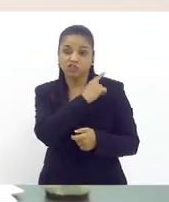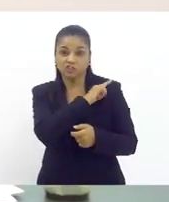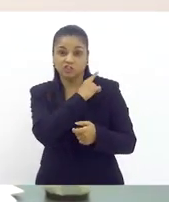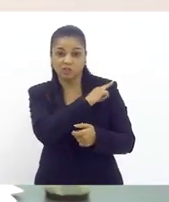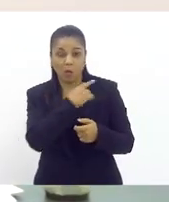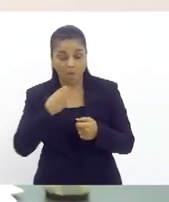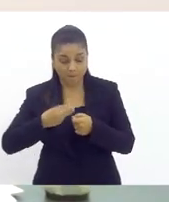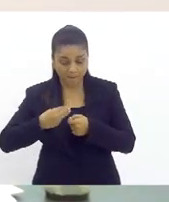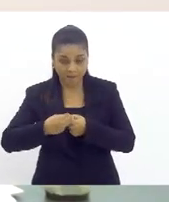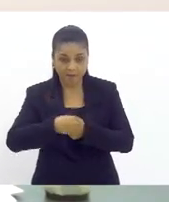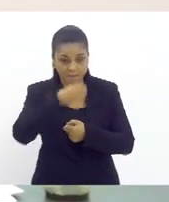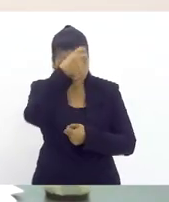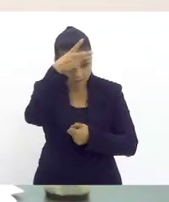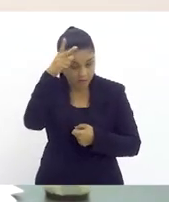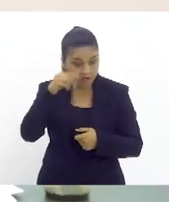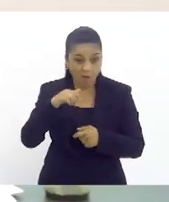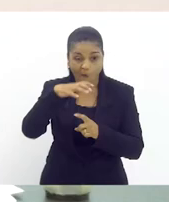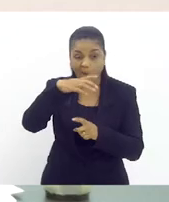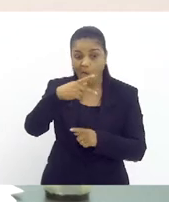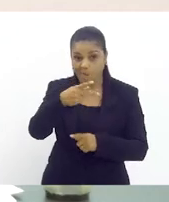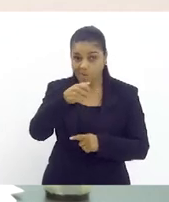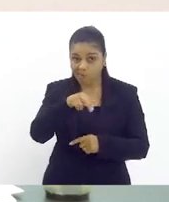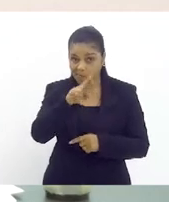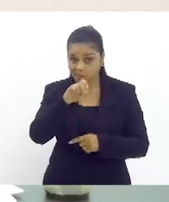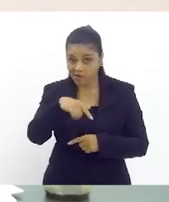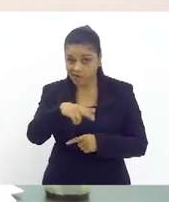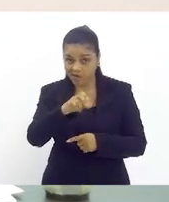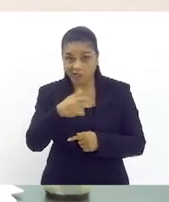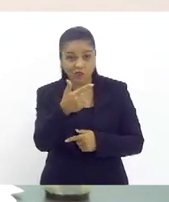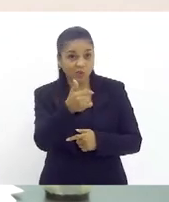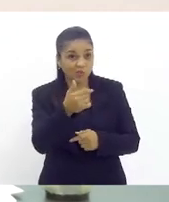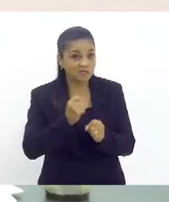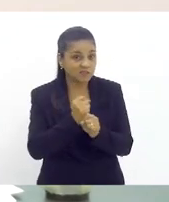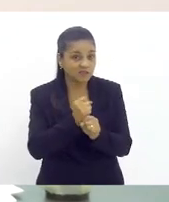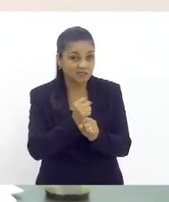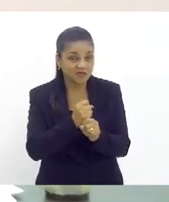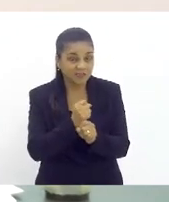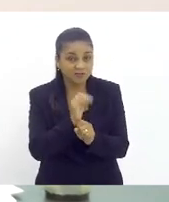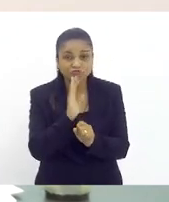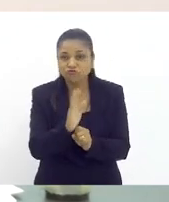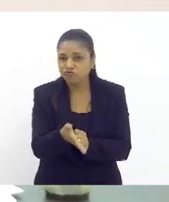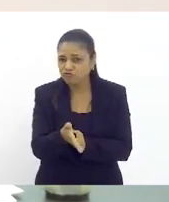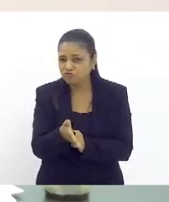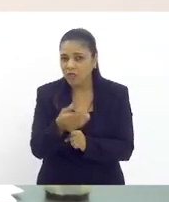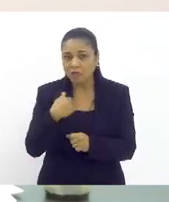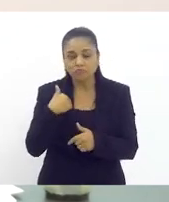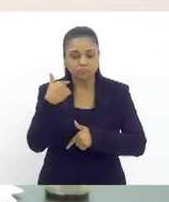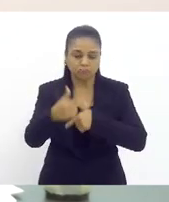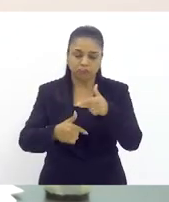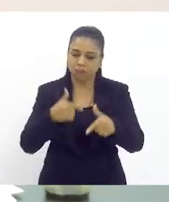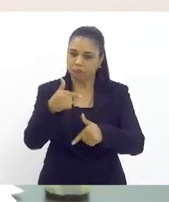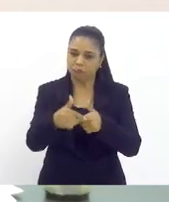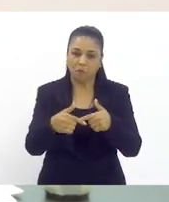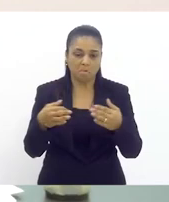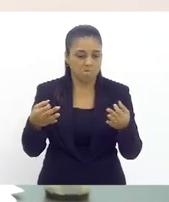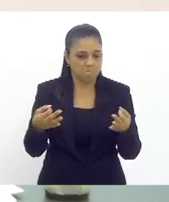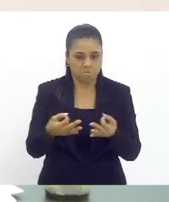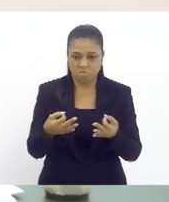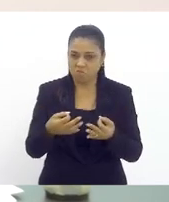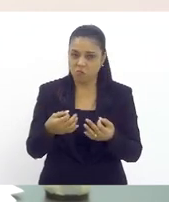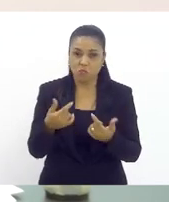parque Ele tem 12 anos já completou 12 anos e até hoje não se conseguiu estabelecer um serviço de congestão saudável